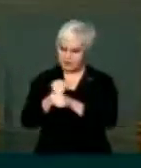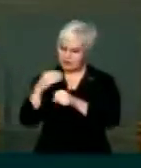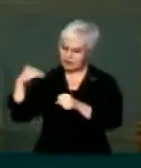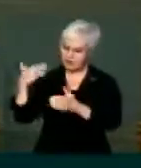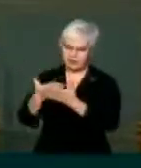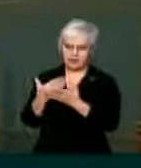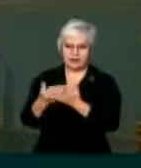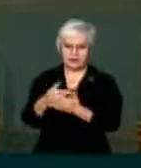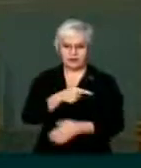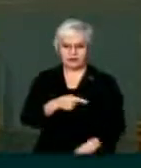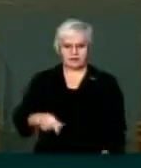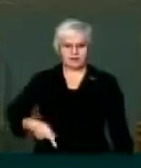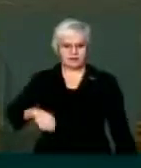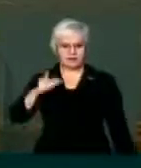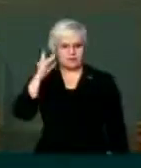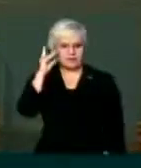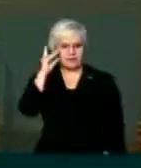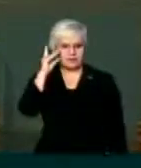a presidenta